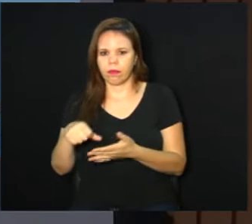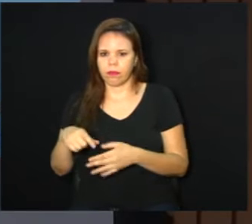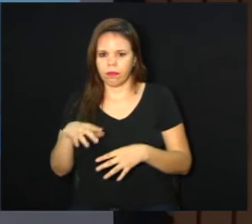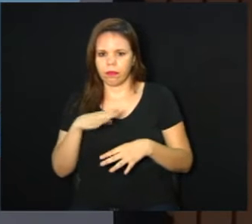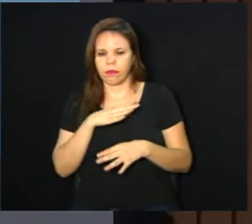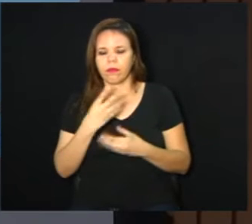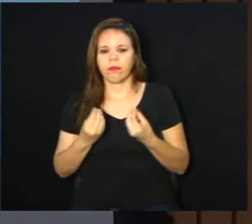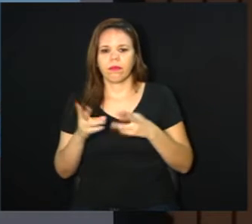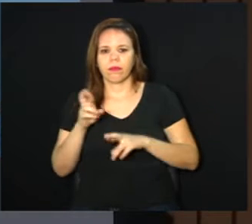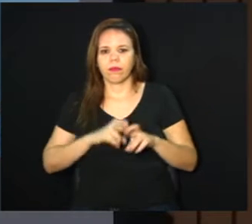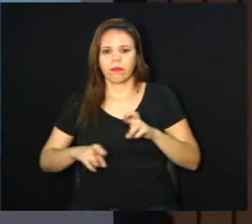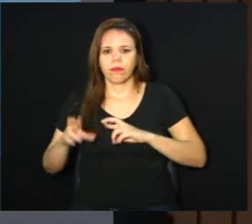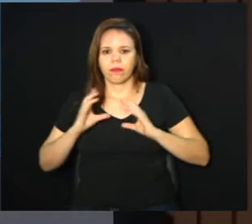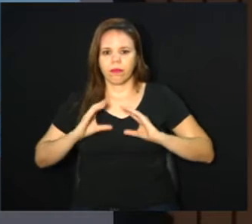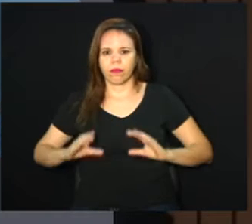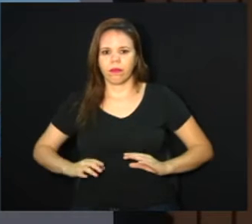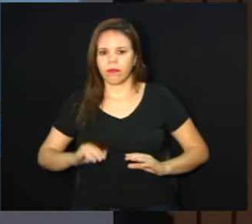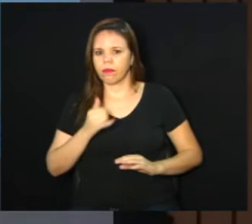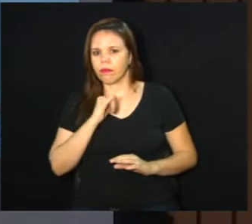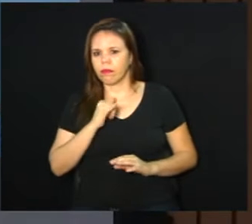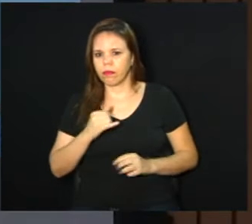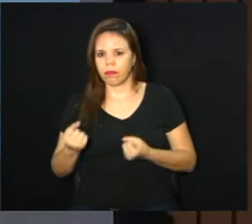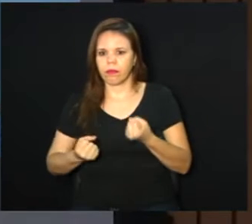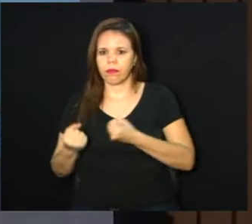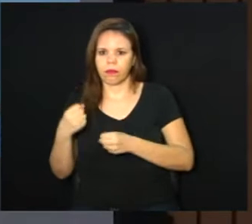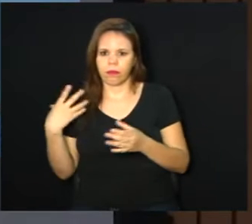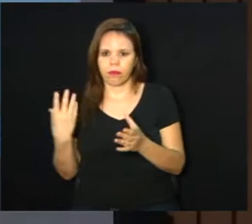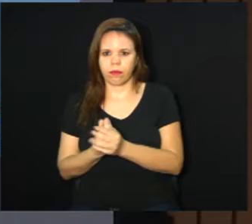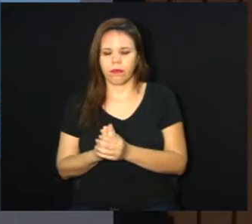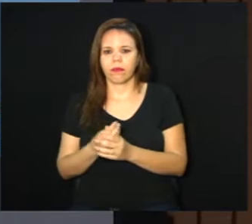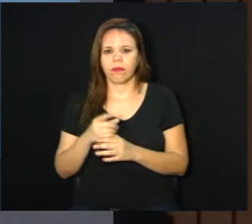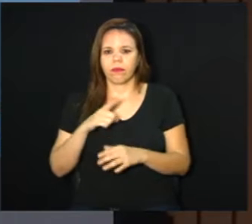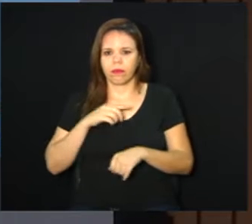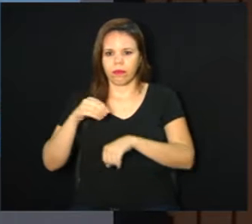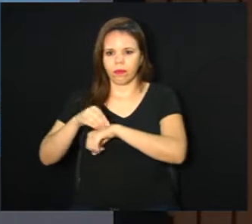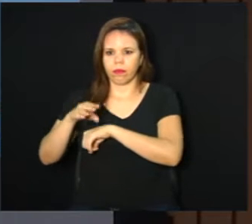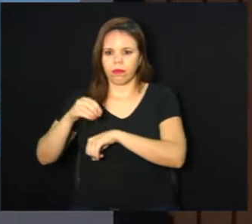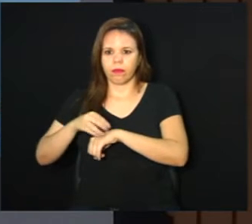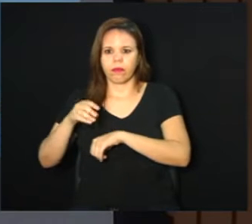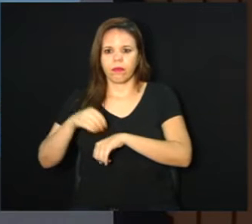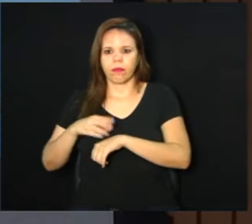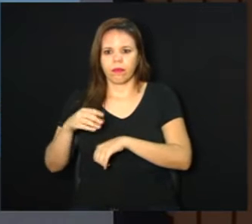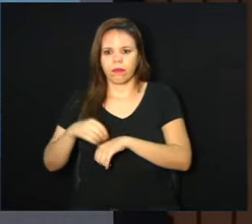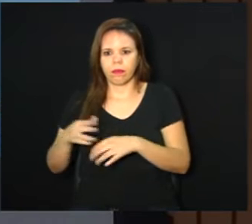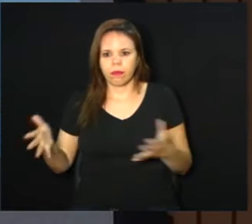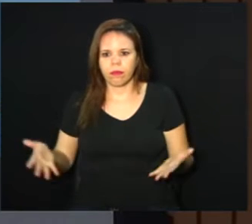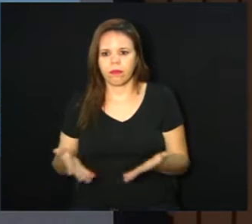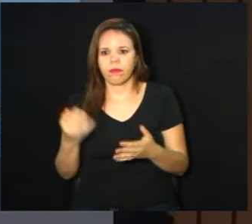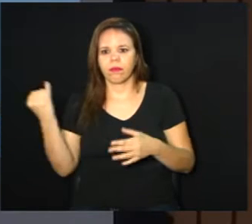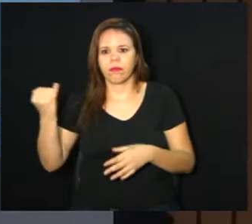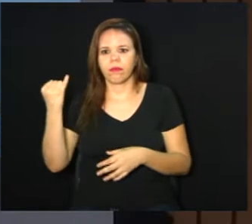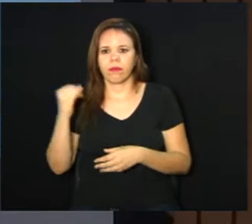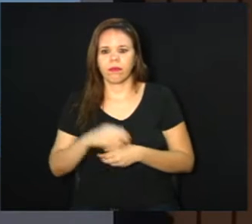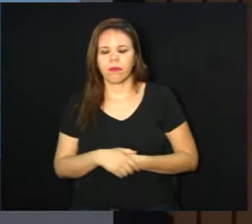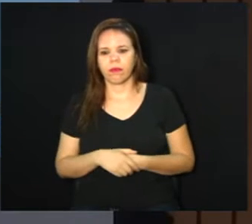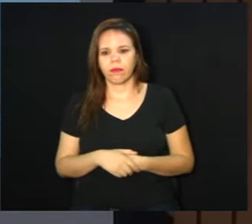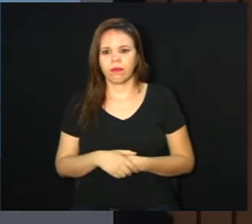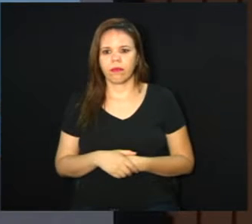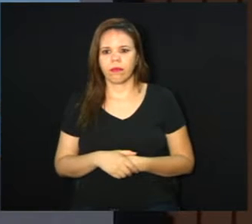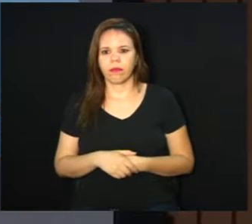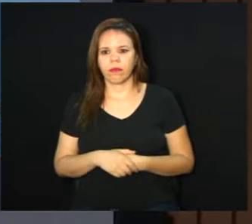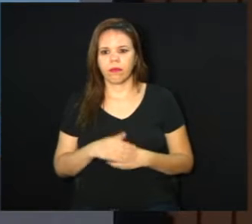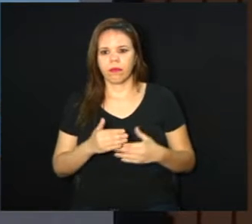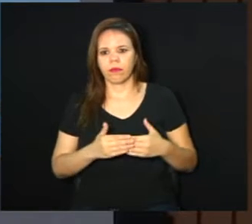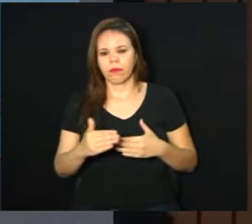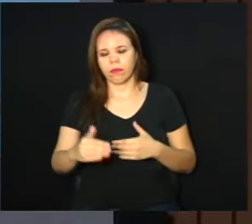o comportamento da rede com a inserção desses veículos. Isso trouxe muitos ganhos para o setor e contribuições relevantes, né, ao longo